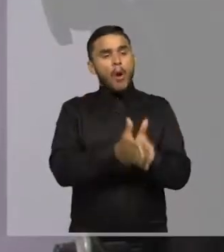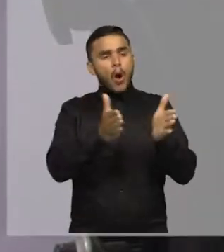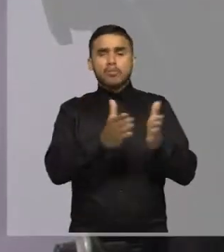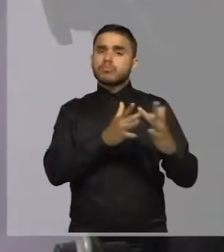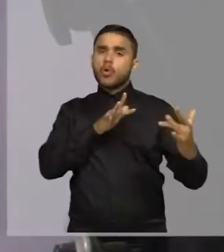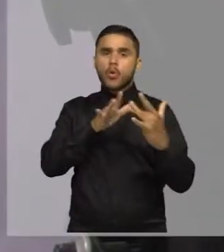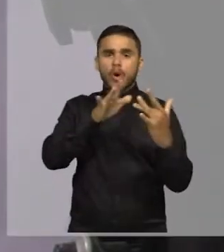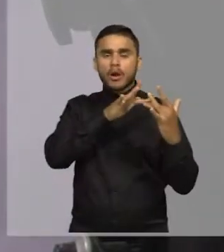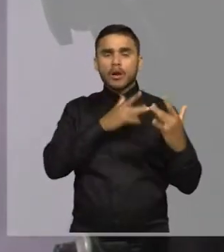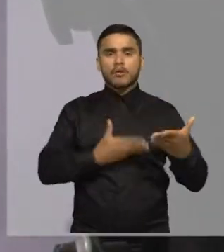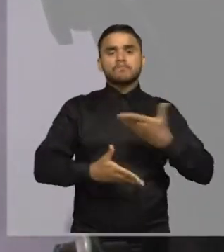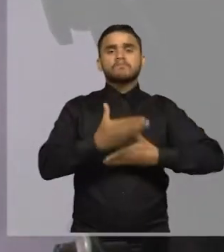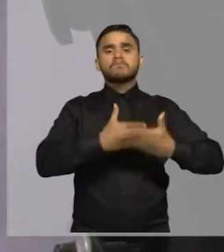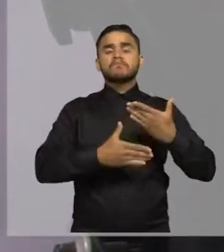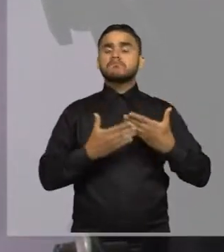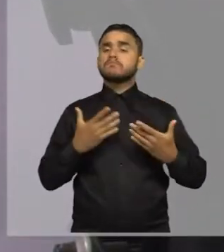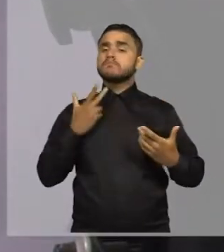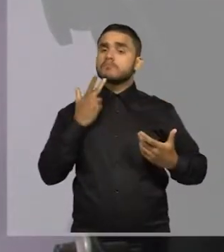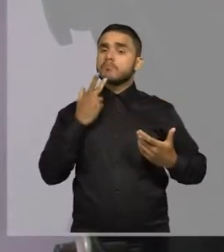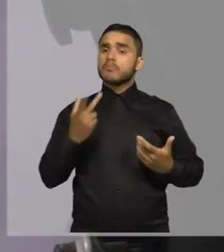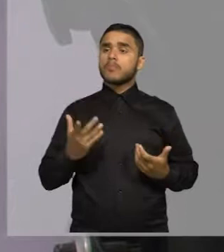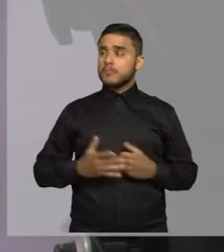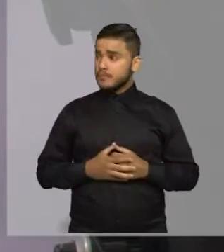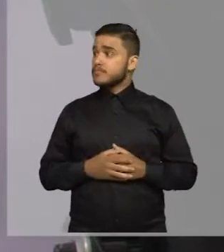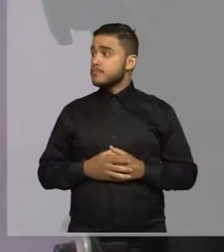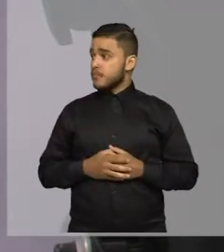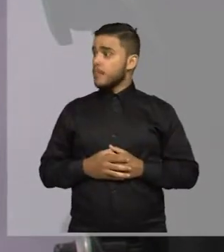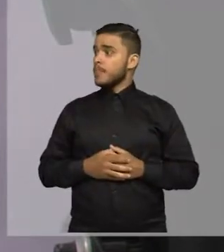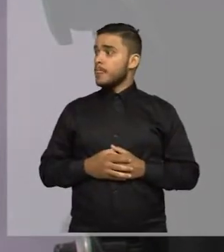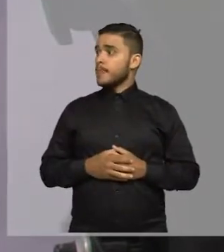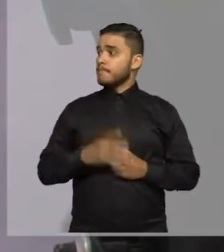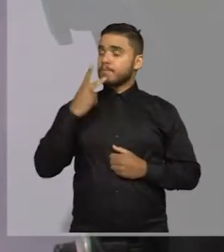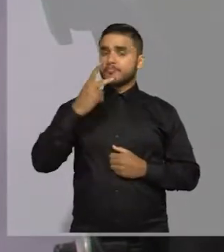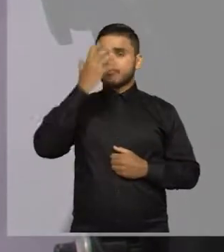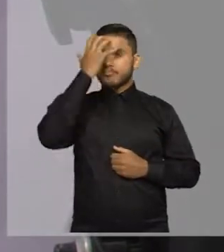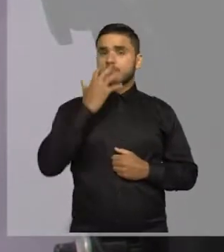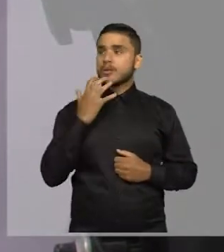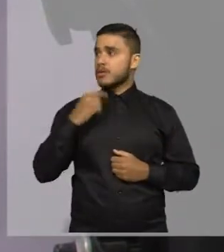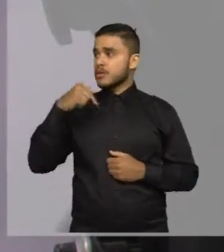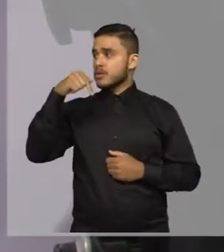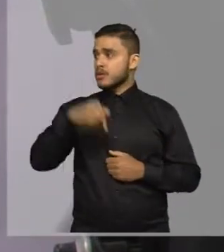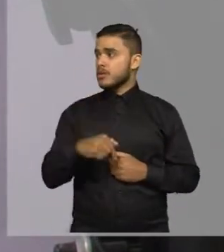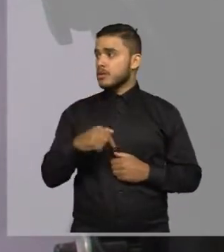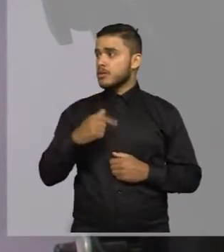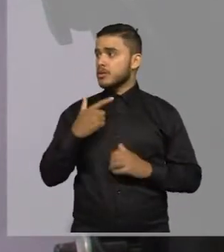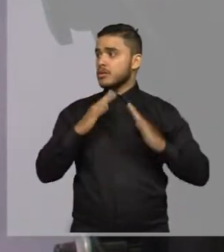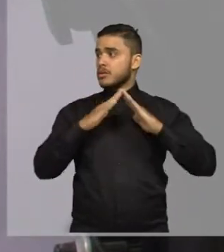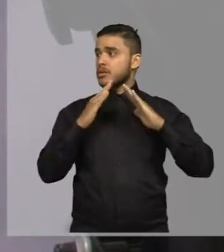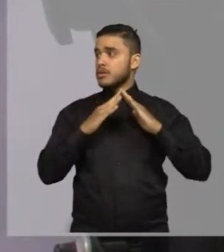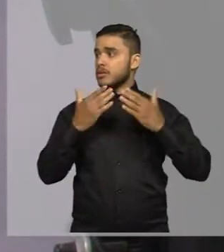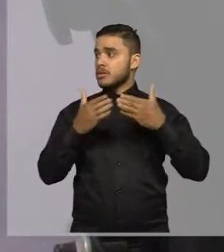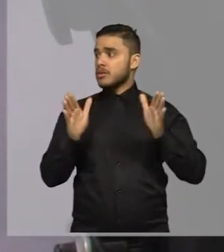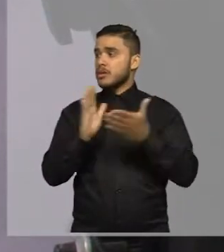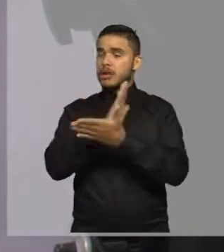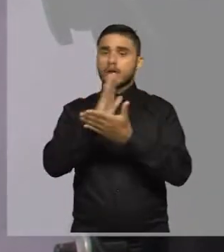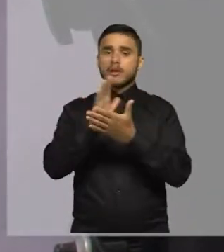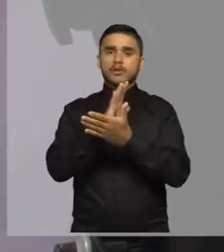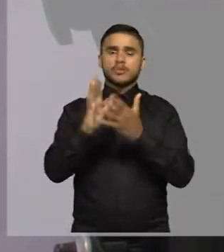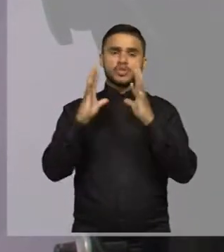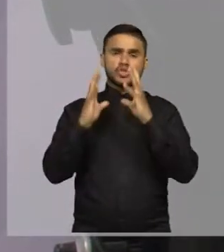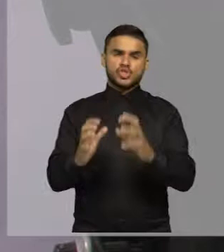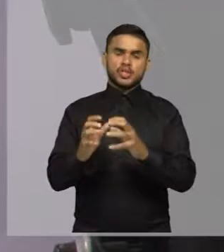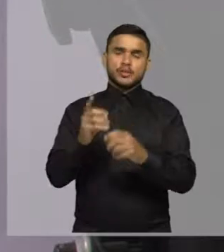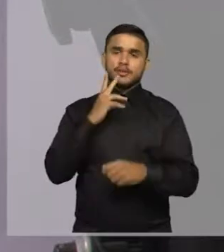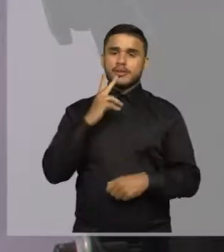pobre. Histriônicas. E que está muito aberta aos deputados que estão fazendo fila na porta dele. Ele disse, eu estou aqui na minha casa, tenho recebido tem. pessoas,